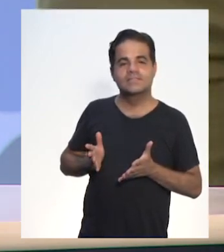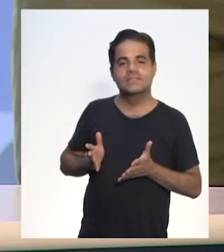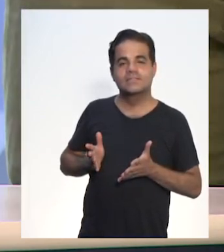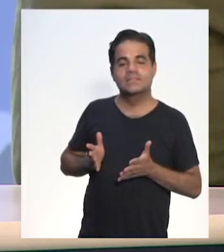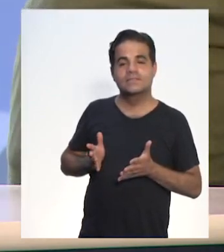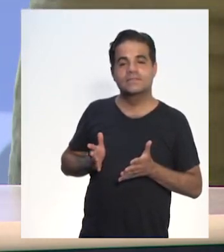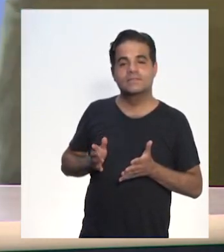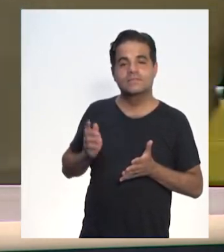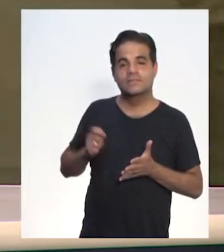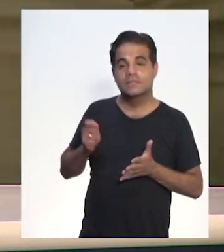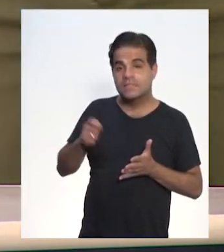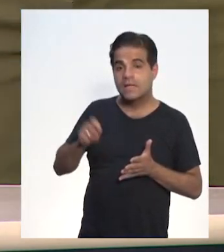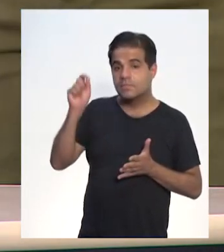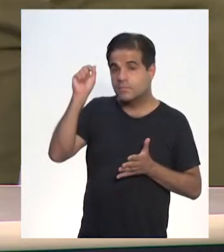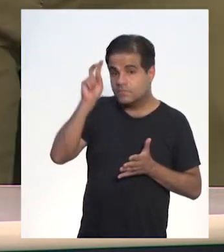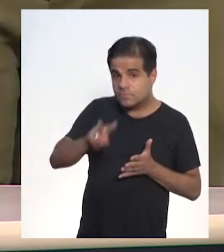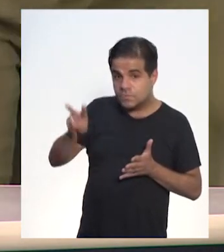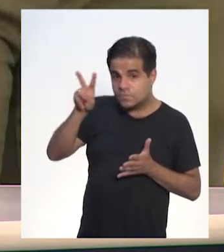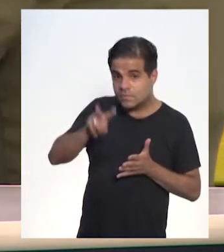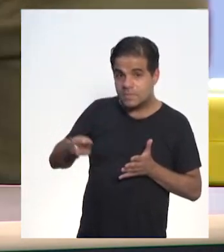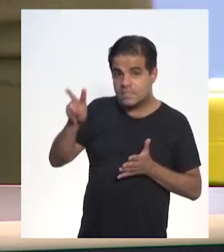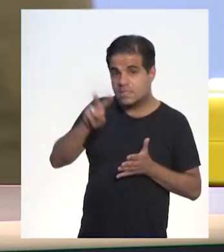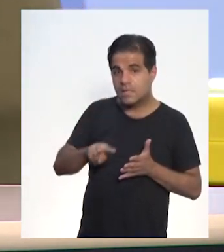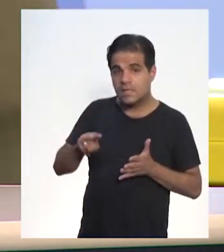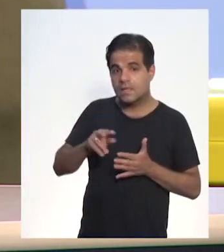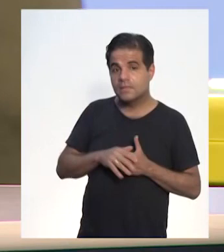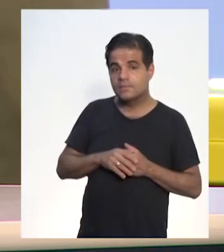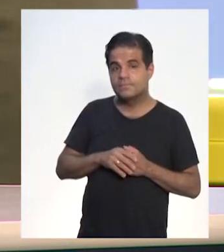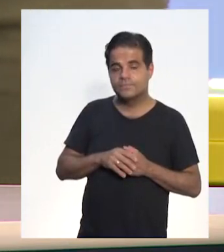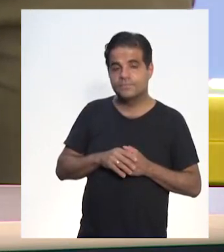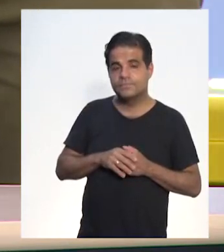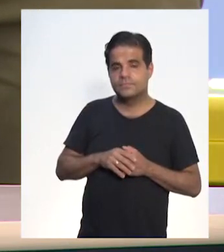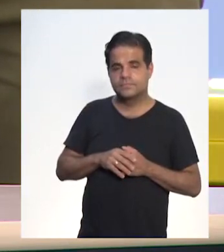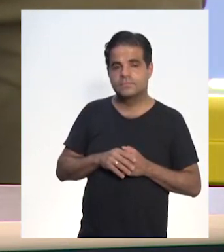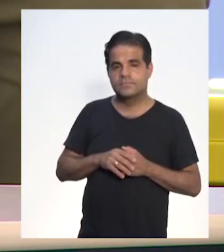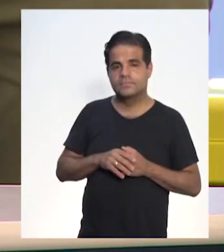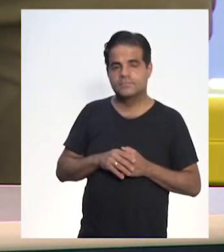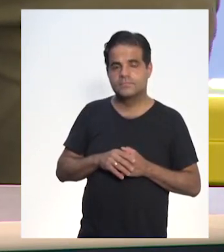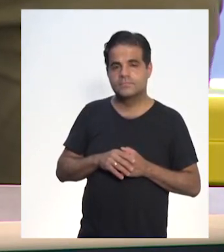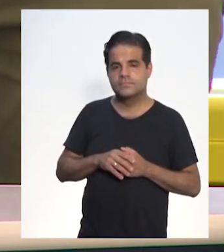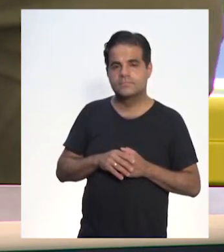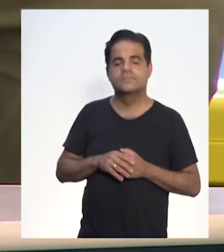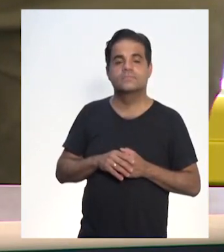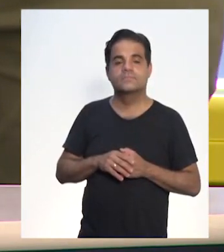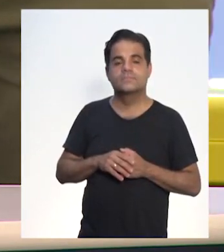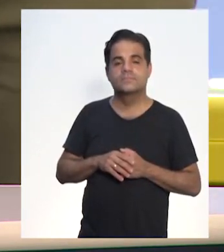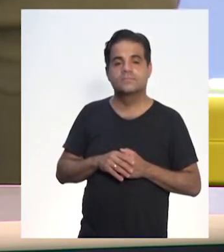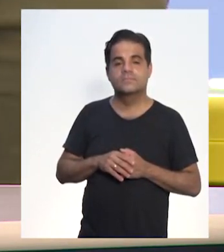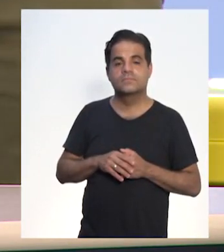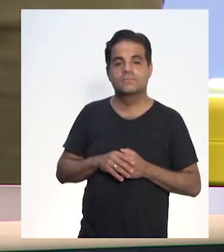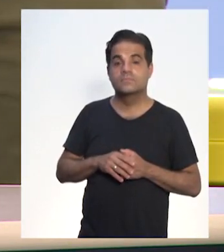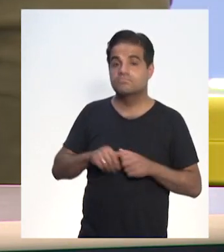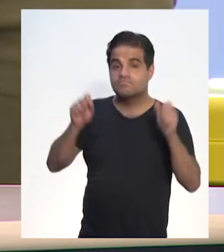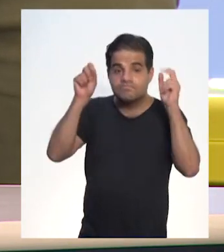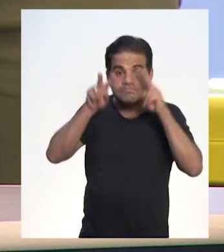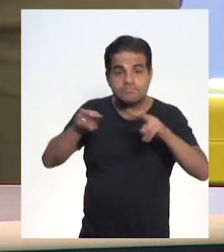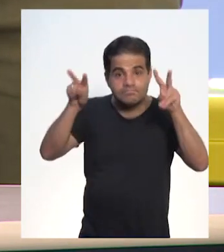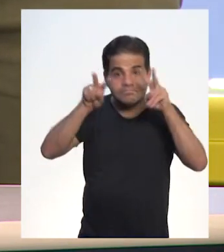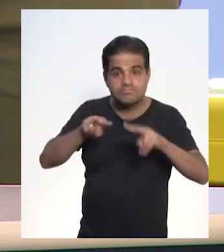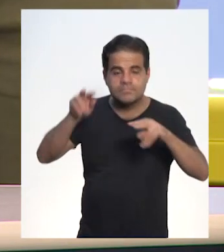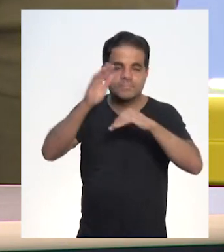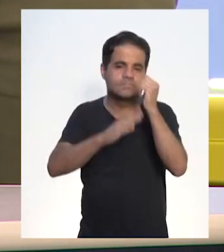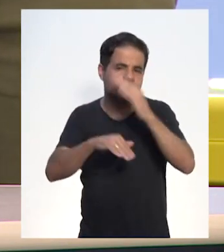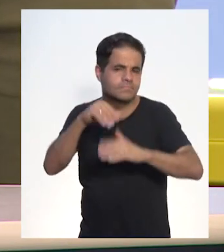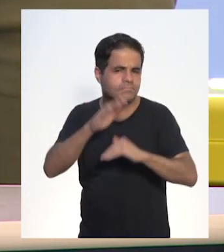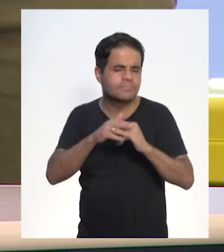né, dá pra visualizar aí. Aqui, ó, deixa eu colocar aqui, ó. Aí, ó, que legal, hein? Dá pra visualizar aí na prática